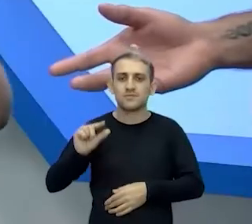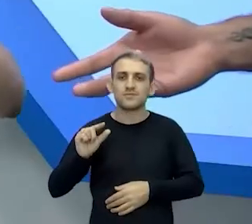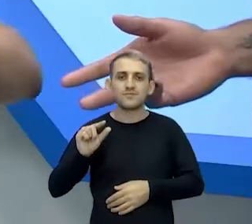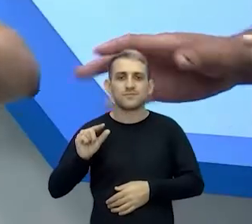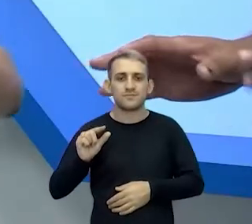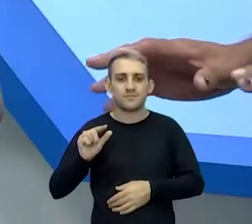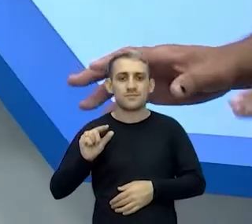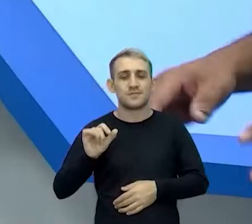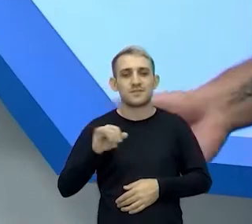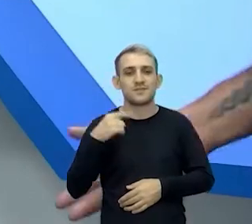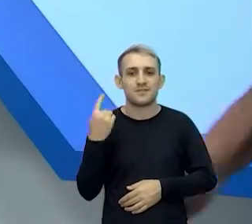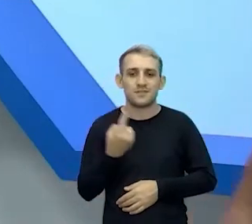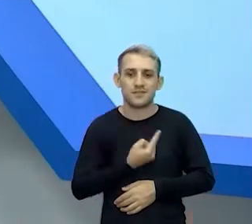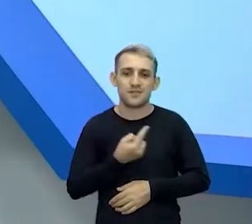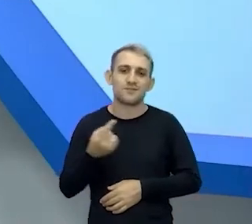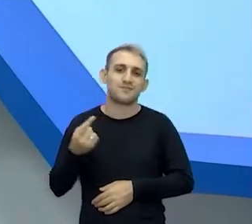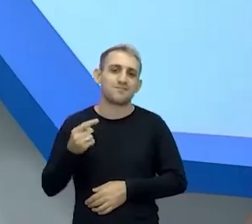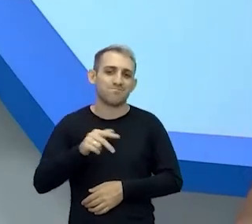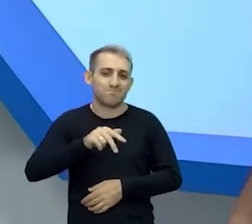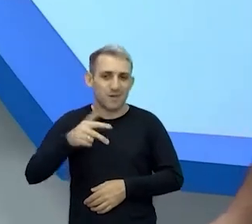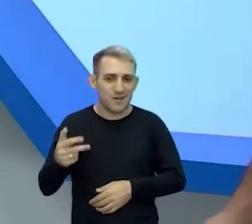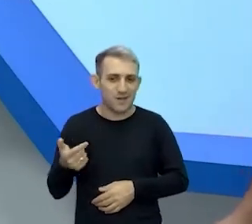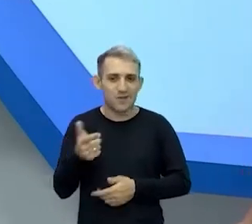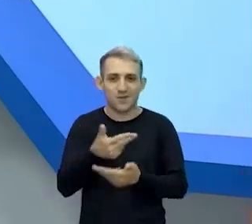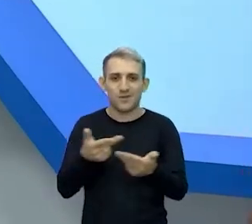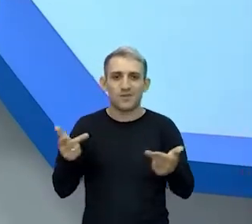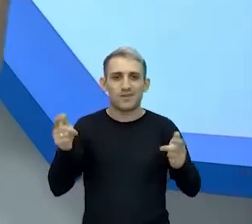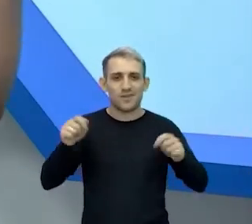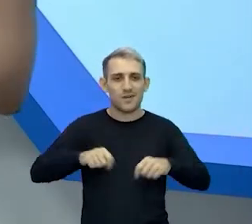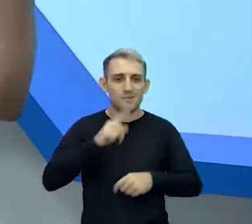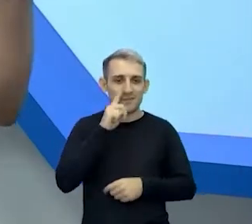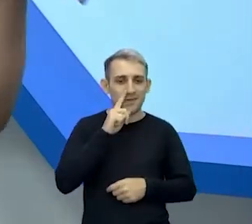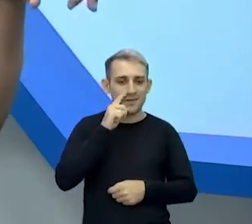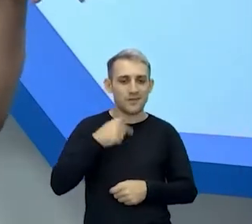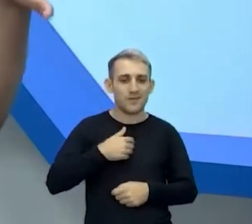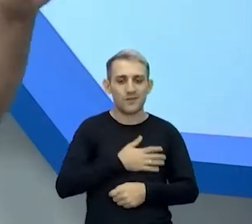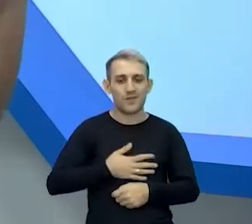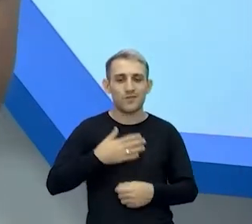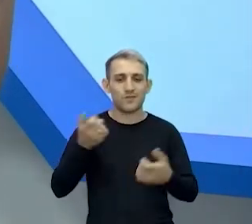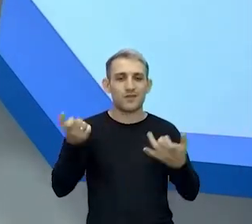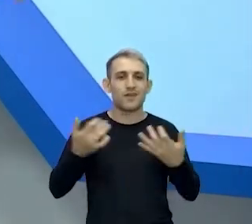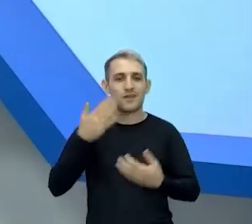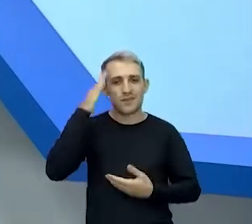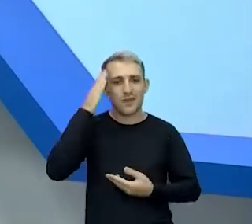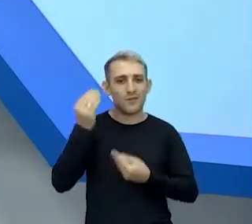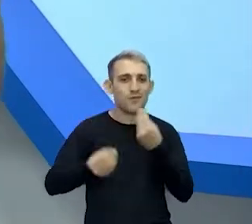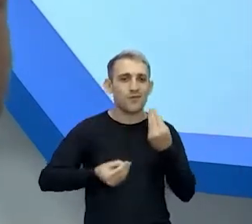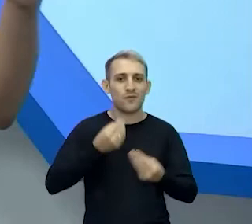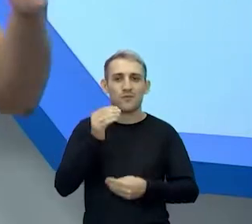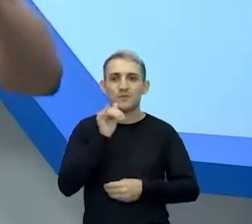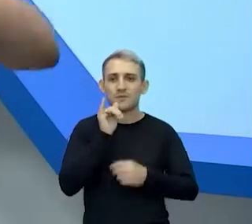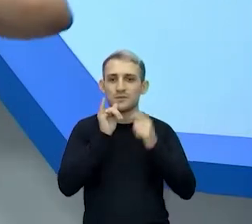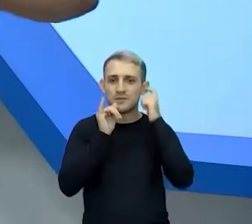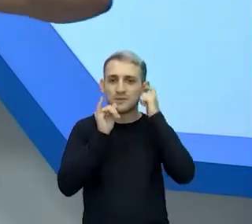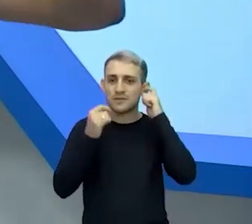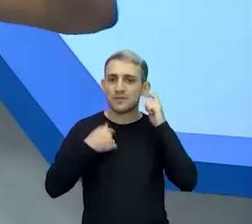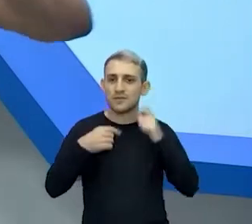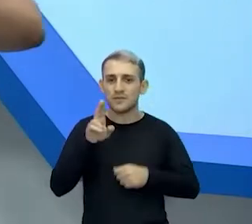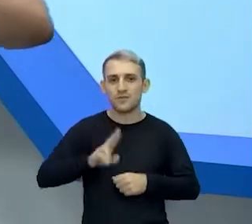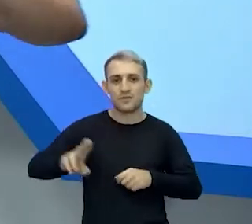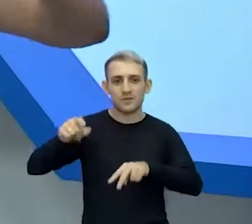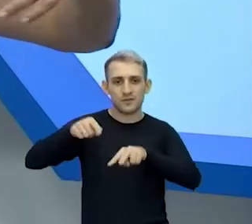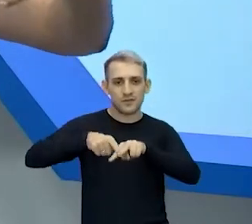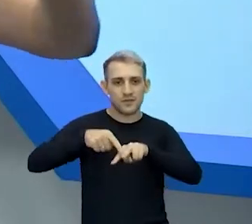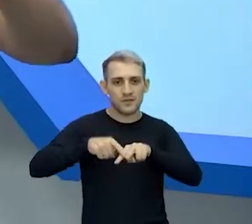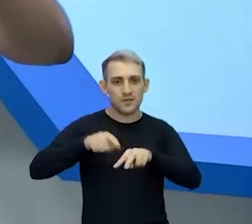Agora colocaríamos 10 só, aí eu sei. Eu gosto de explicar isso, sabe como? Eu tô com uma sandália, mas é uma